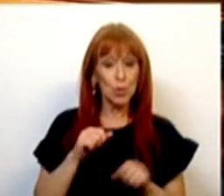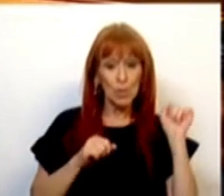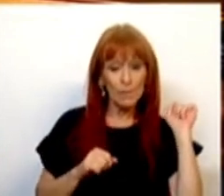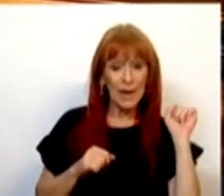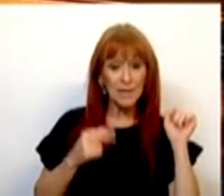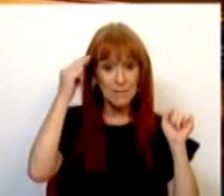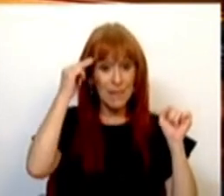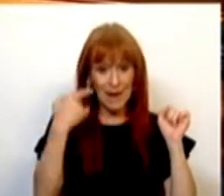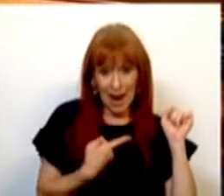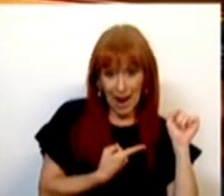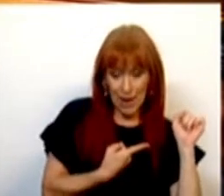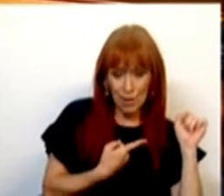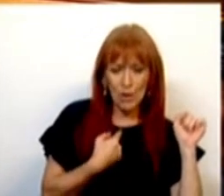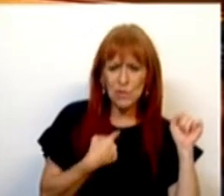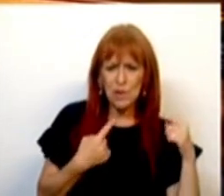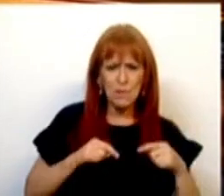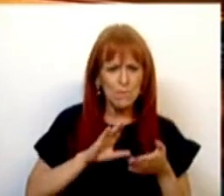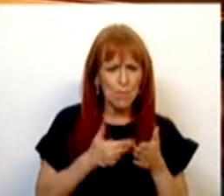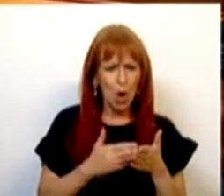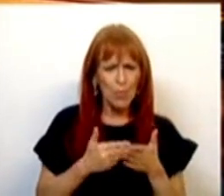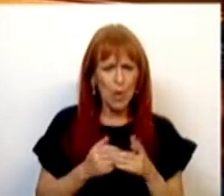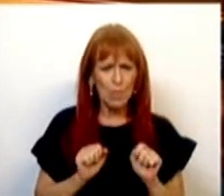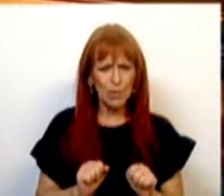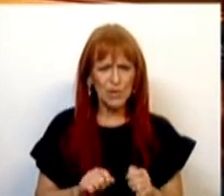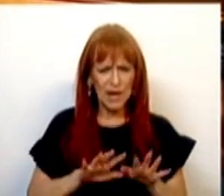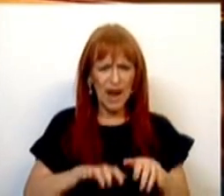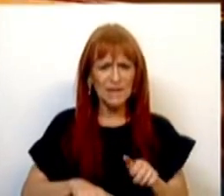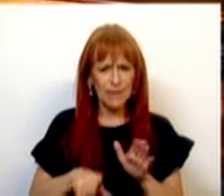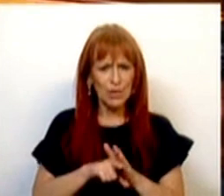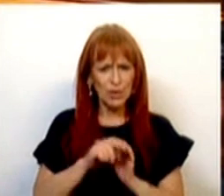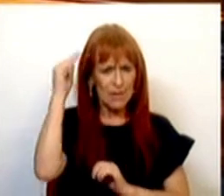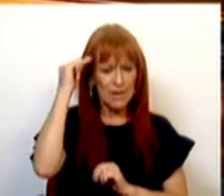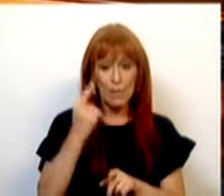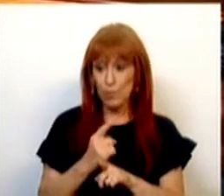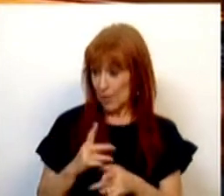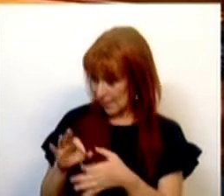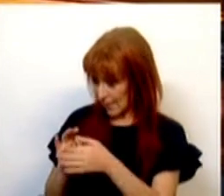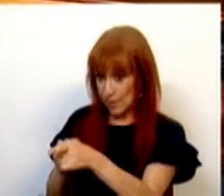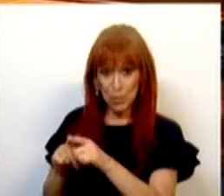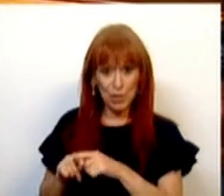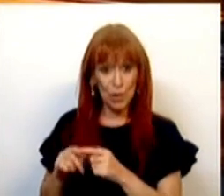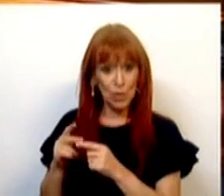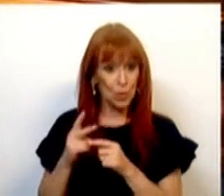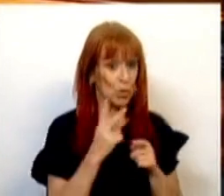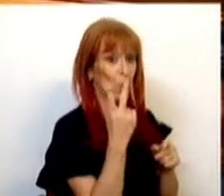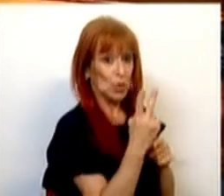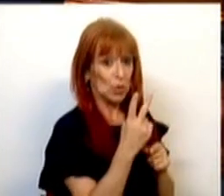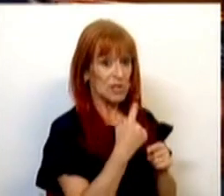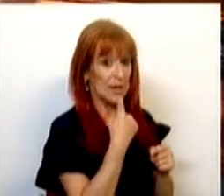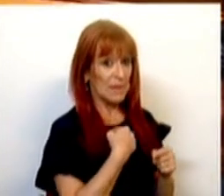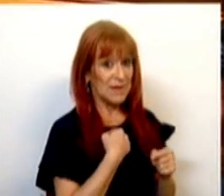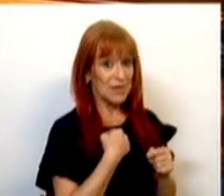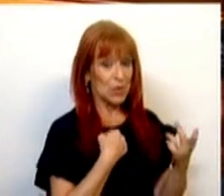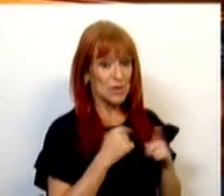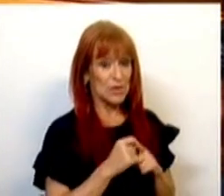PS Madeira temos iniciativas na Assembleia Legislativa da Madeira, precisamente relativamente aos dois casos que mencionou,